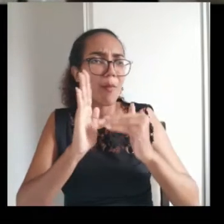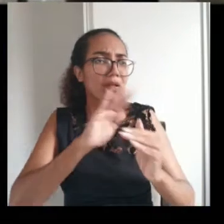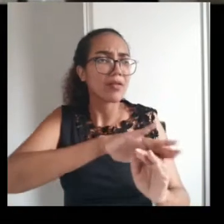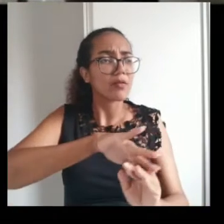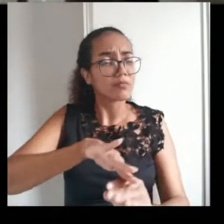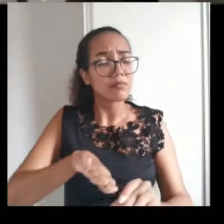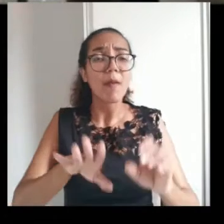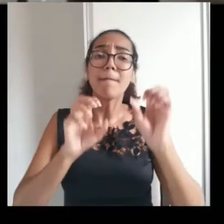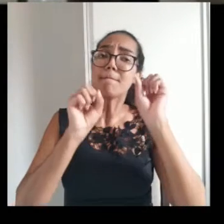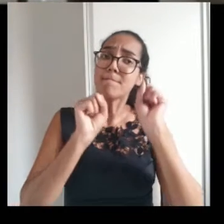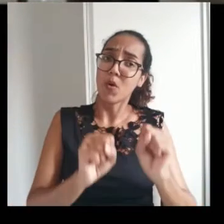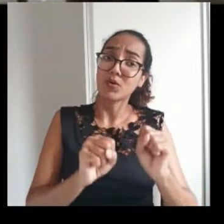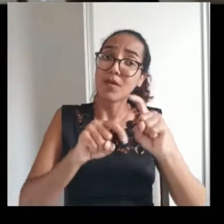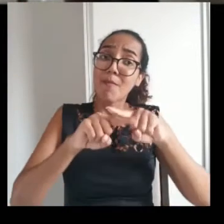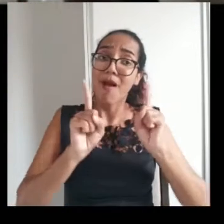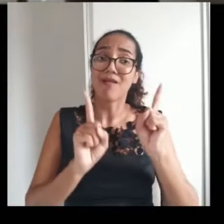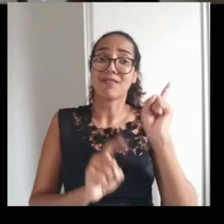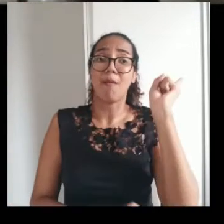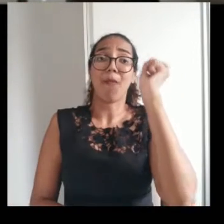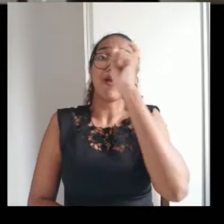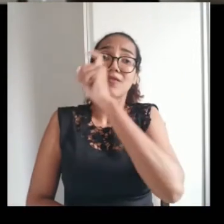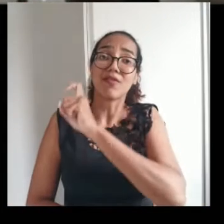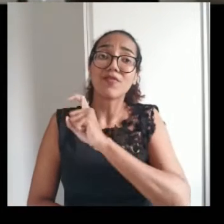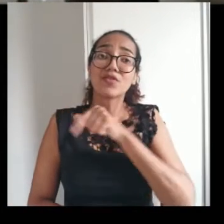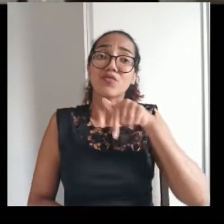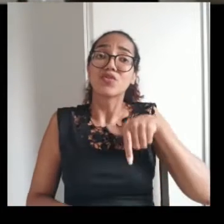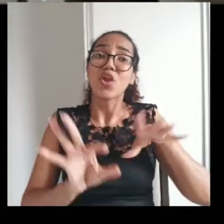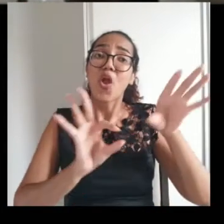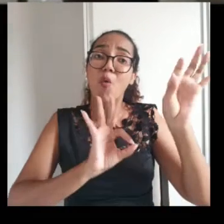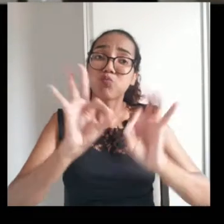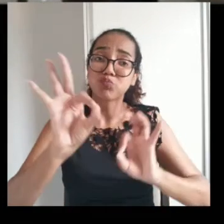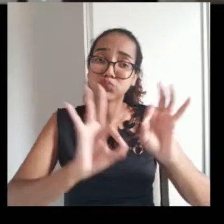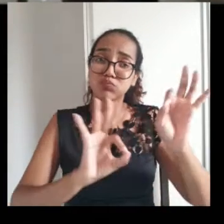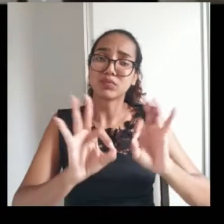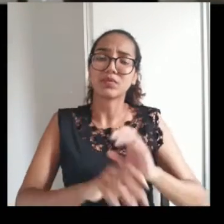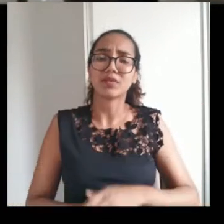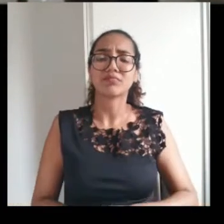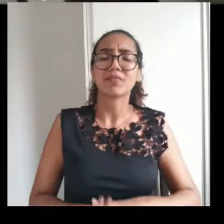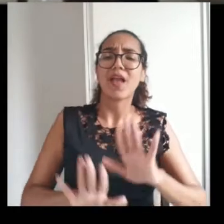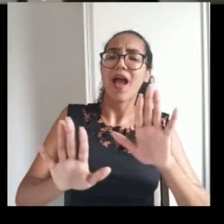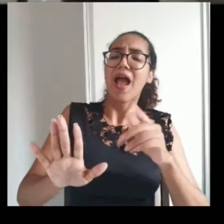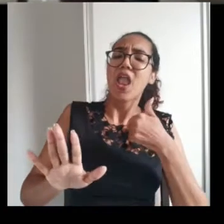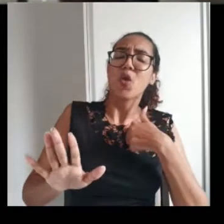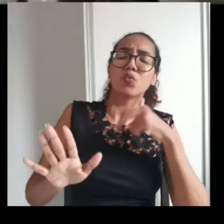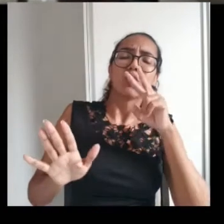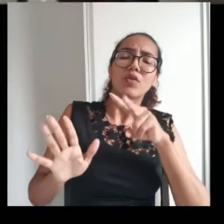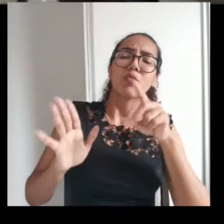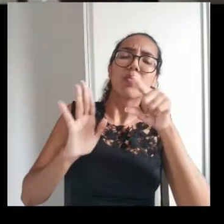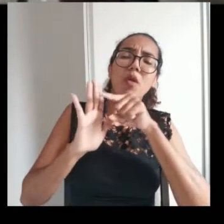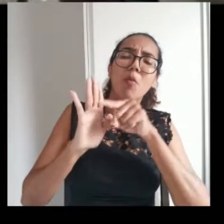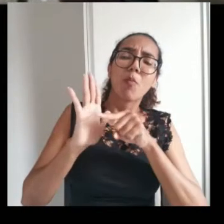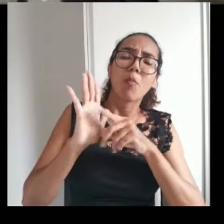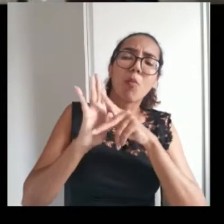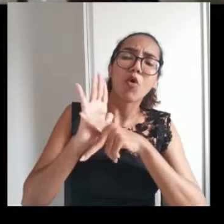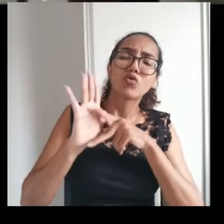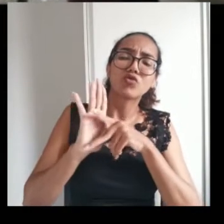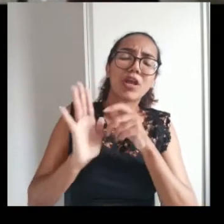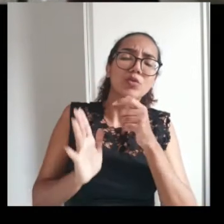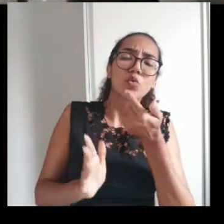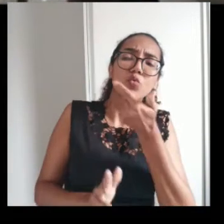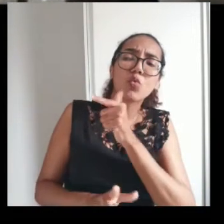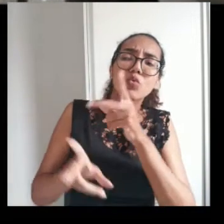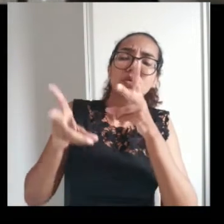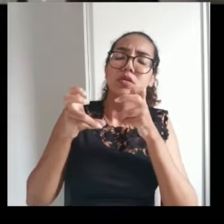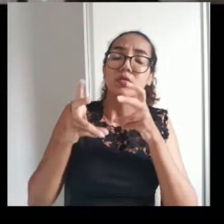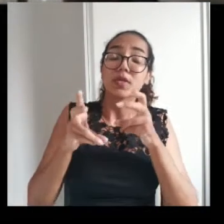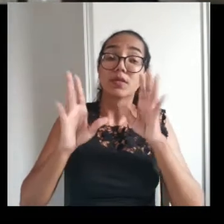reusar e etc. Vanessa, eu não estou conseguindo perceber isso no meu projeto. Veja, é porque o projeto é pequeno o suficiente